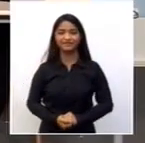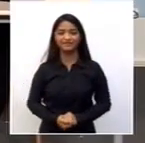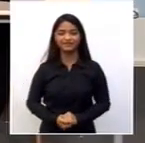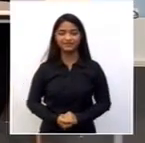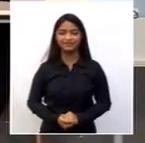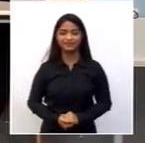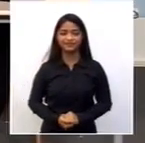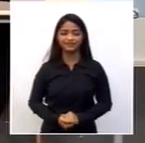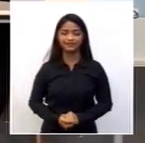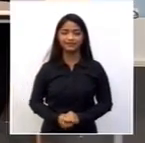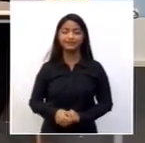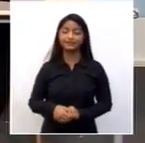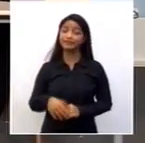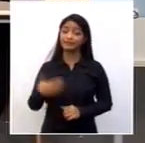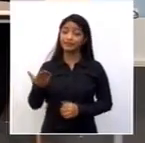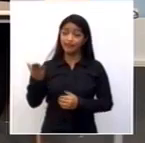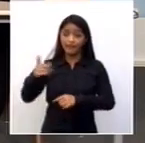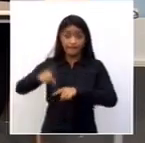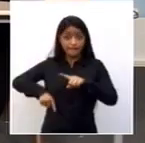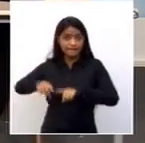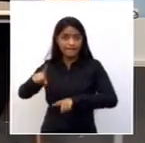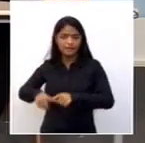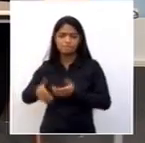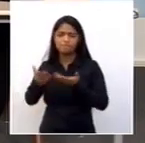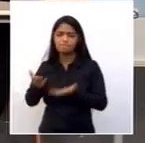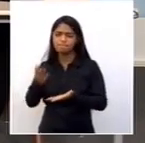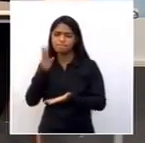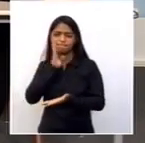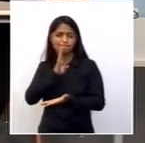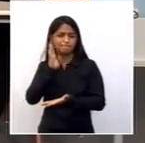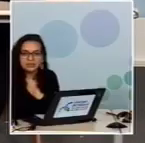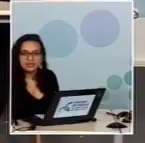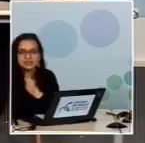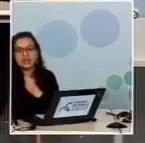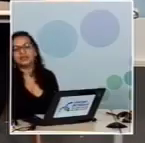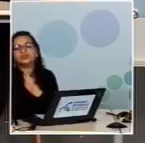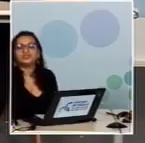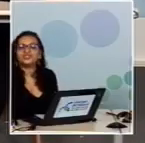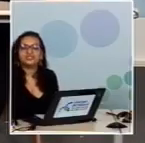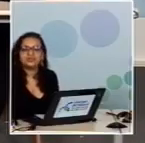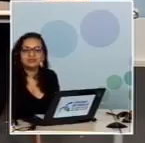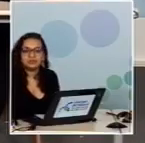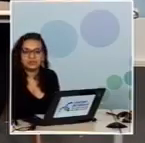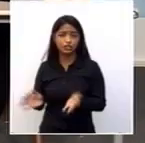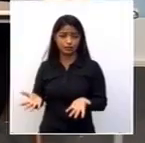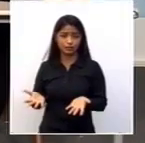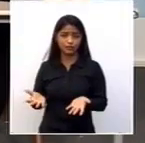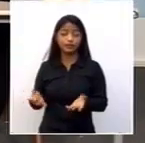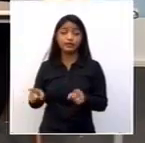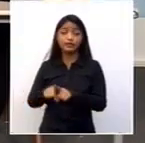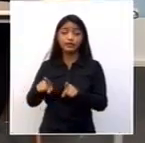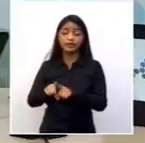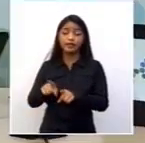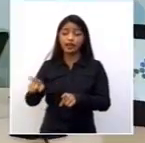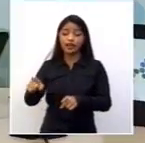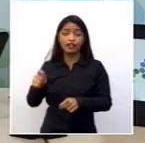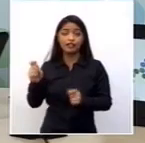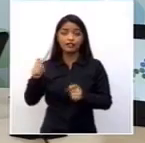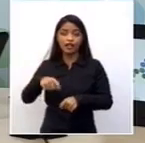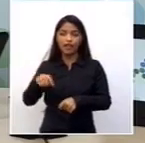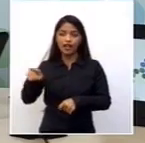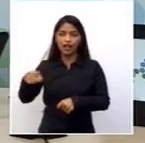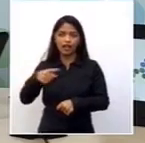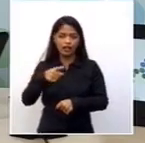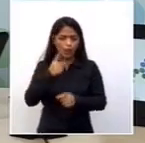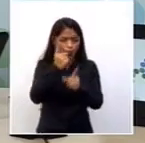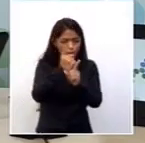Essa ferramenta é uma ferramenta muito bacana, né? Ela é simples, é intuitiva para ser utilizada, não tem